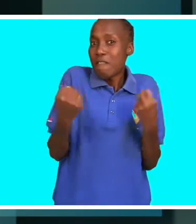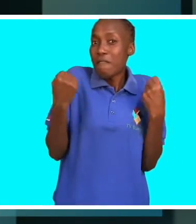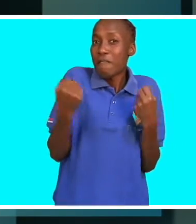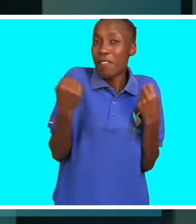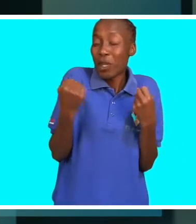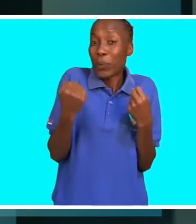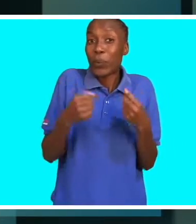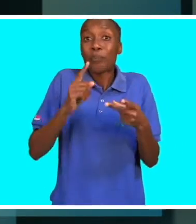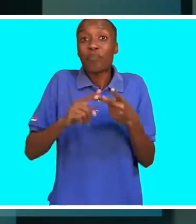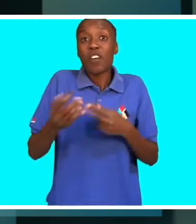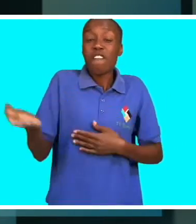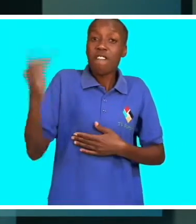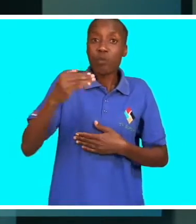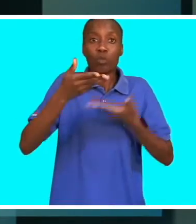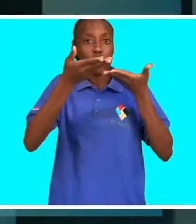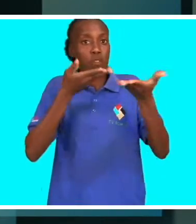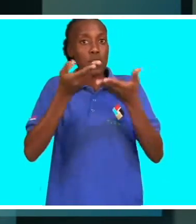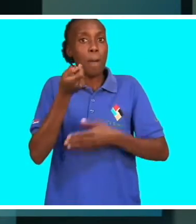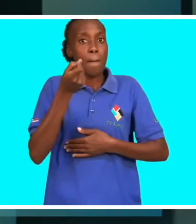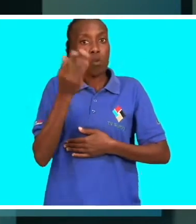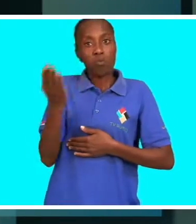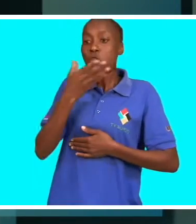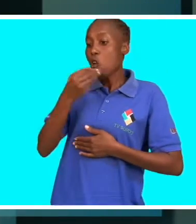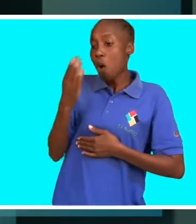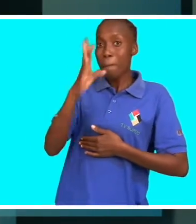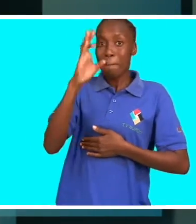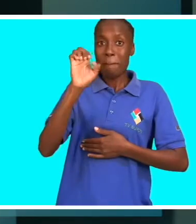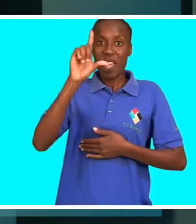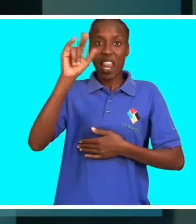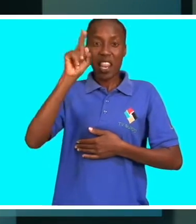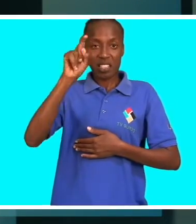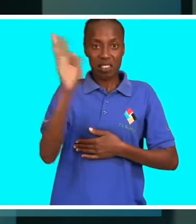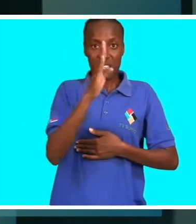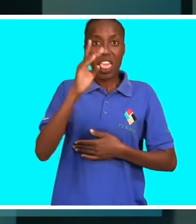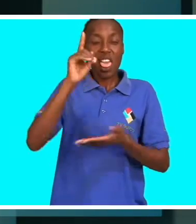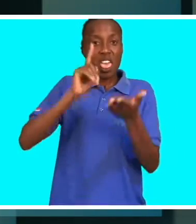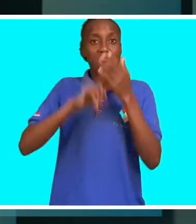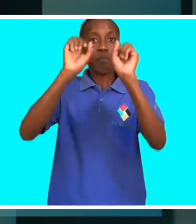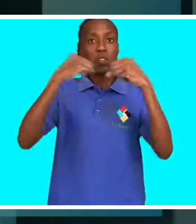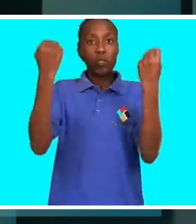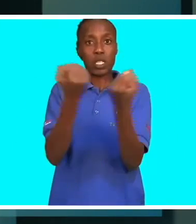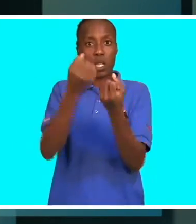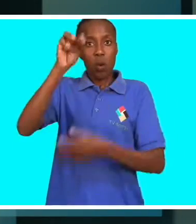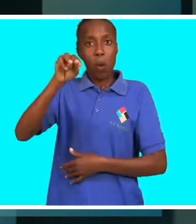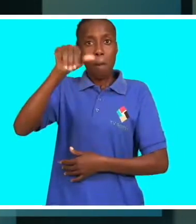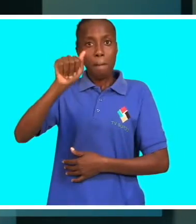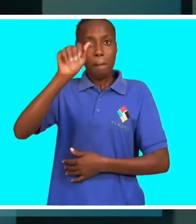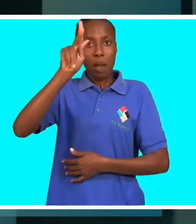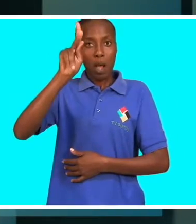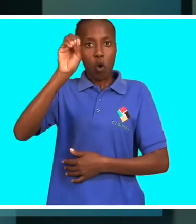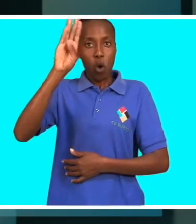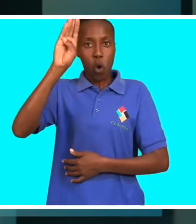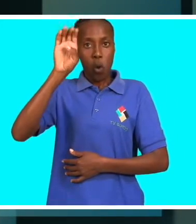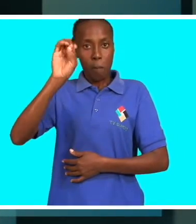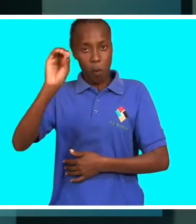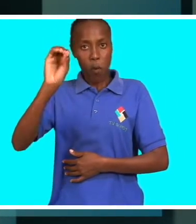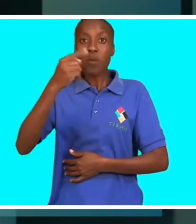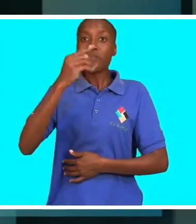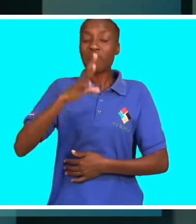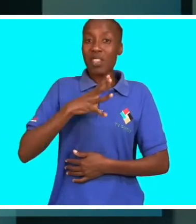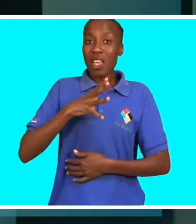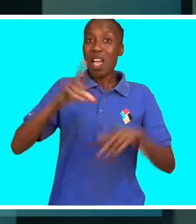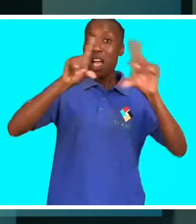frio naturalmente. Vamos conversar um pouco com o Félix Orlando, que ele é da plataforma Macob, que vai nos